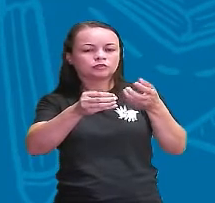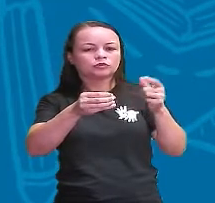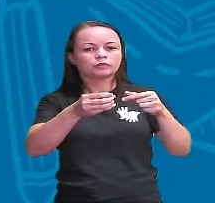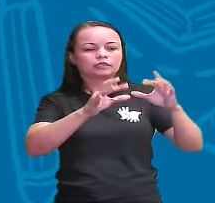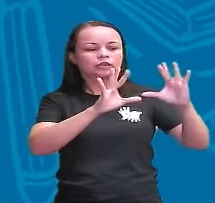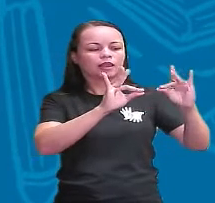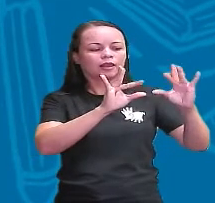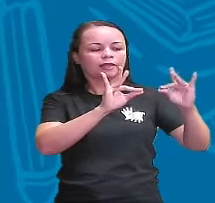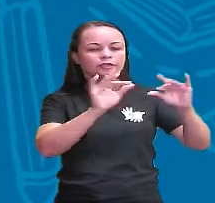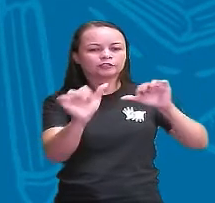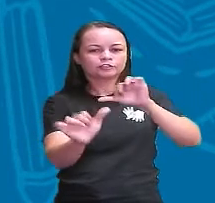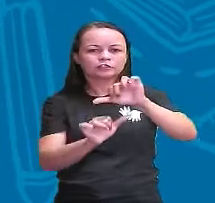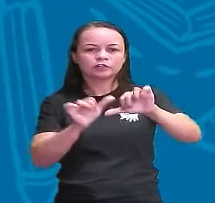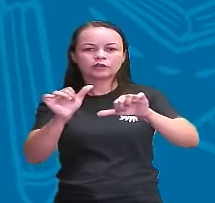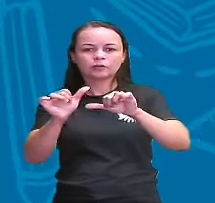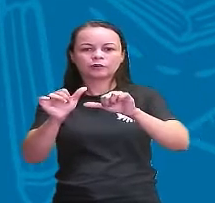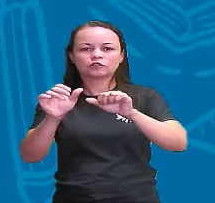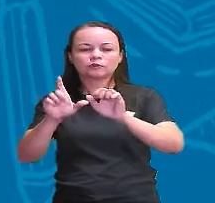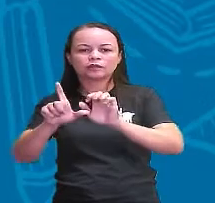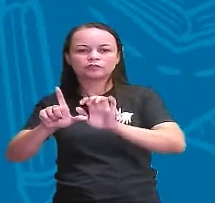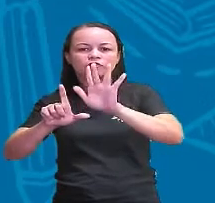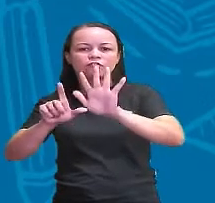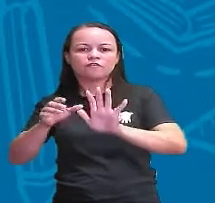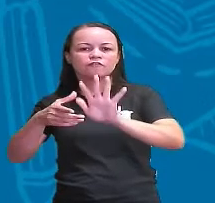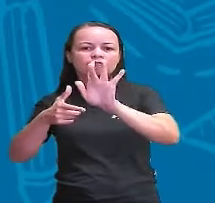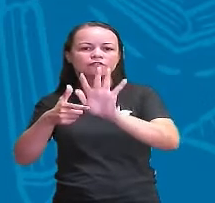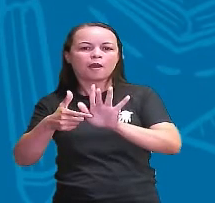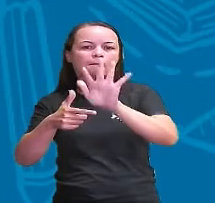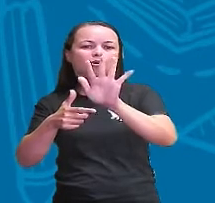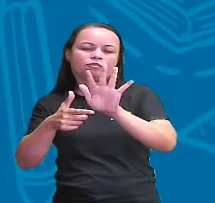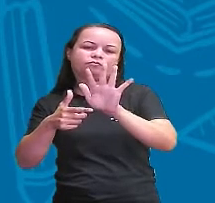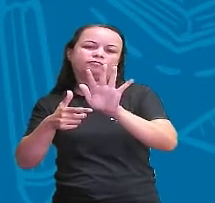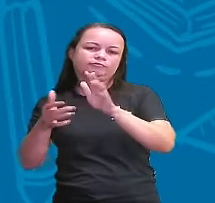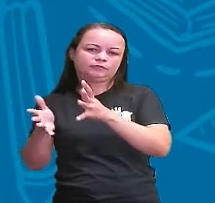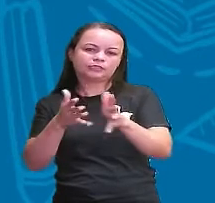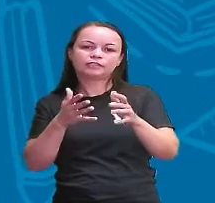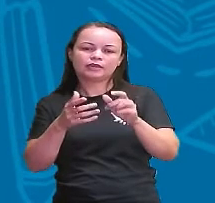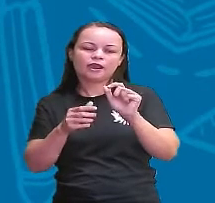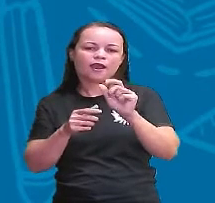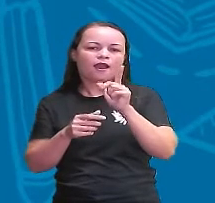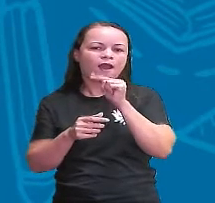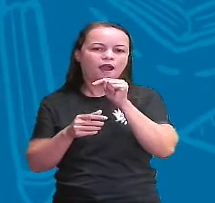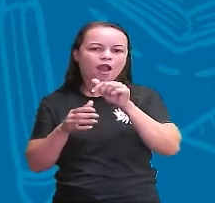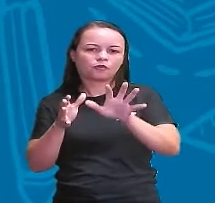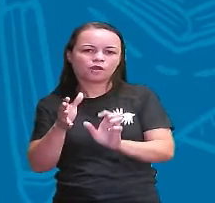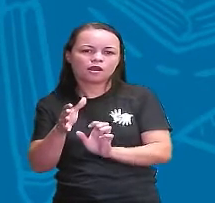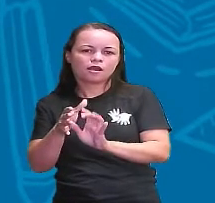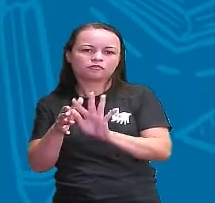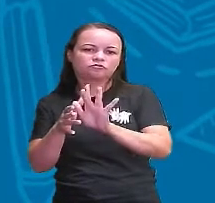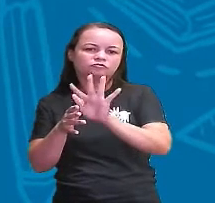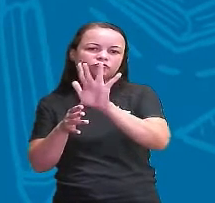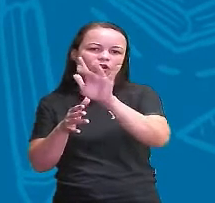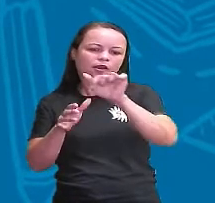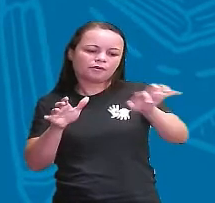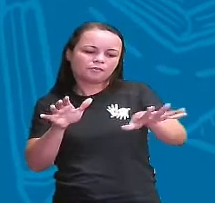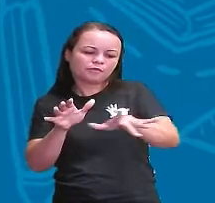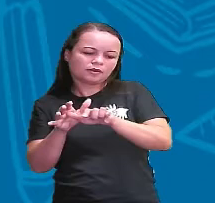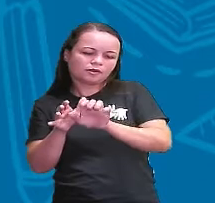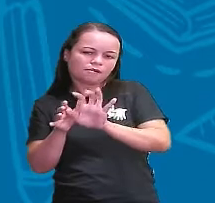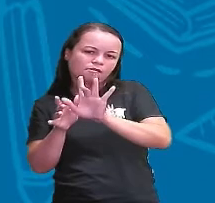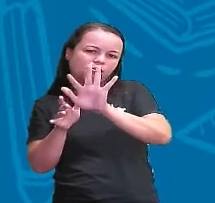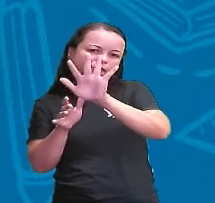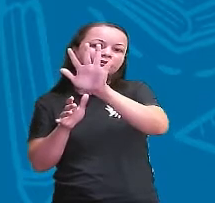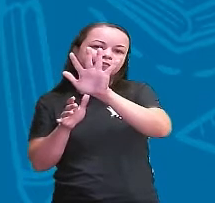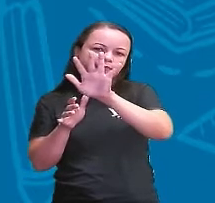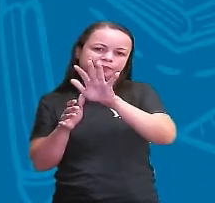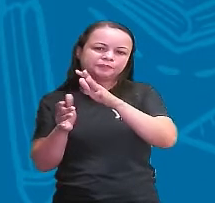estado líquido para o estado de vapor. A água evaporou, tá certo? E esse daí é mais um experimento muito